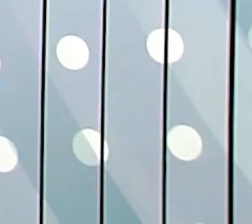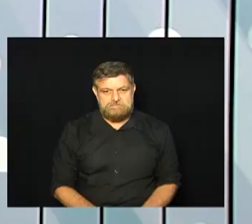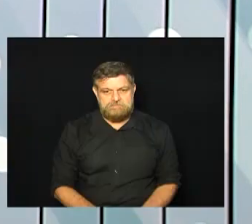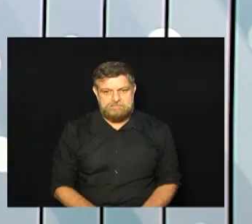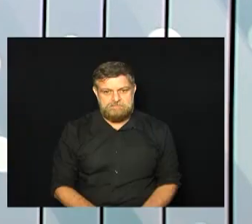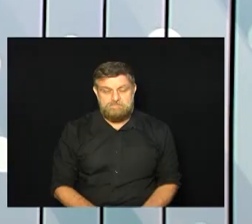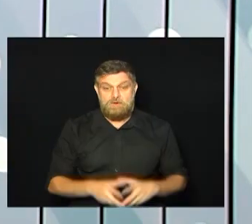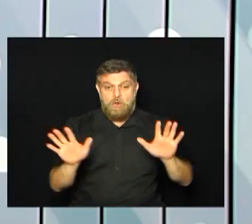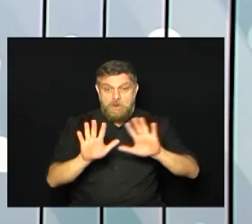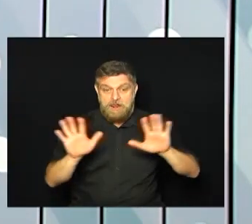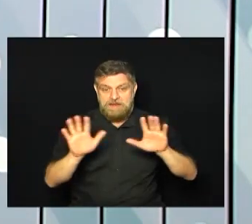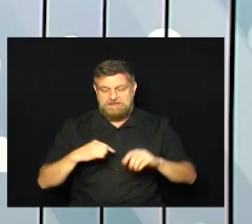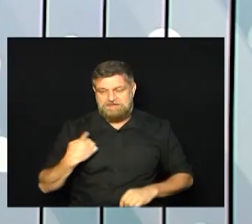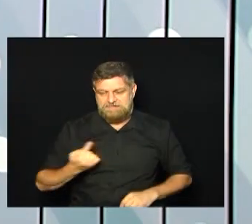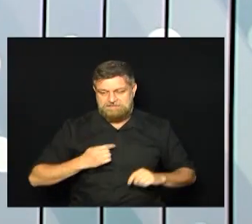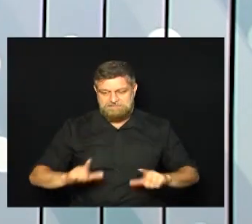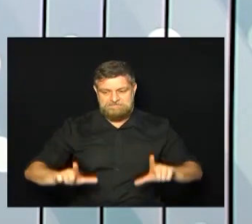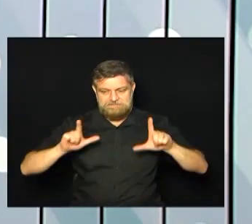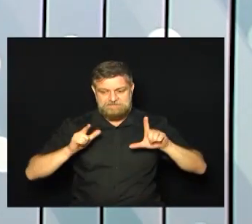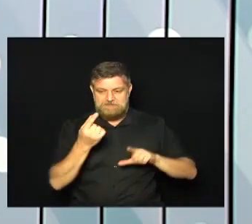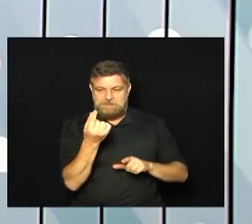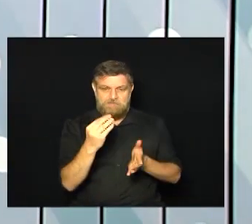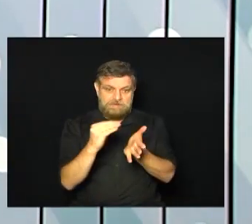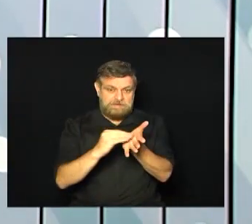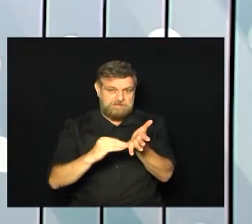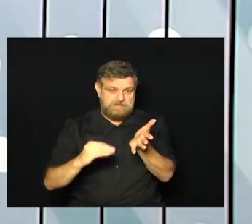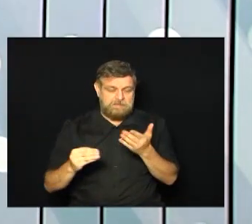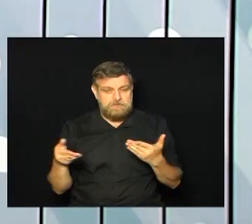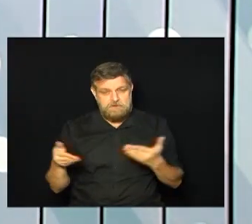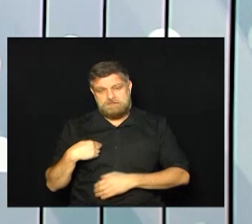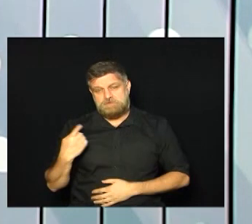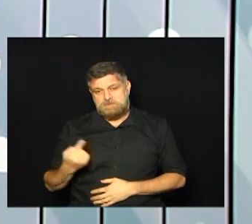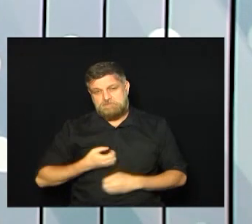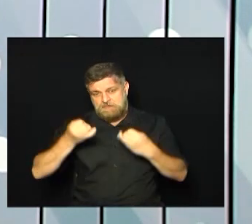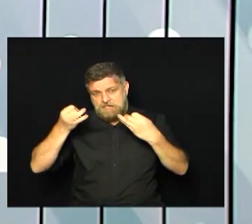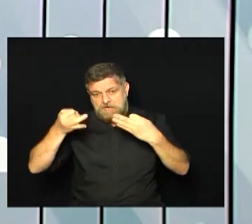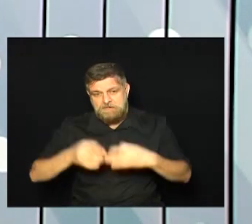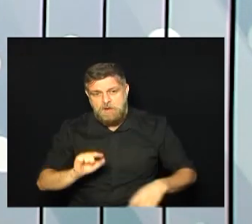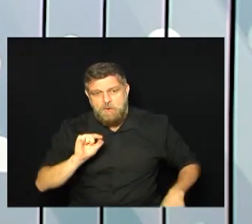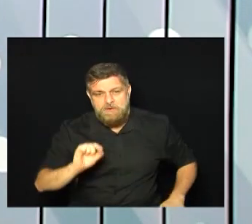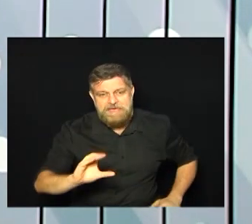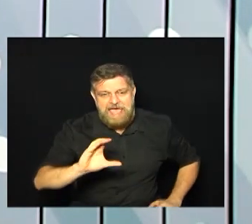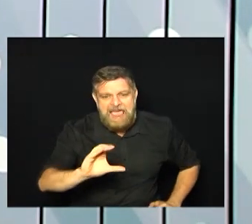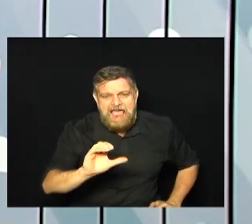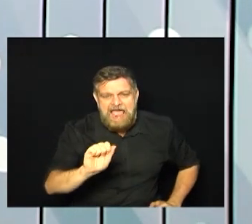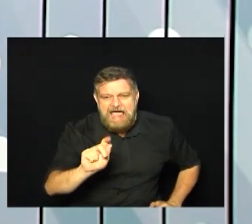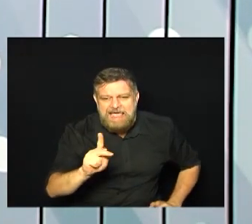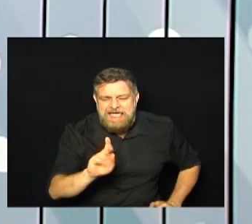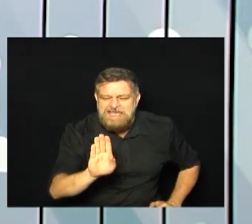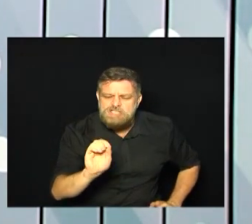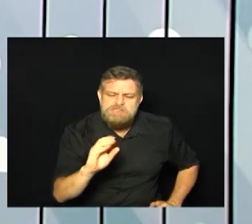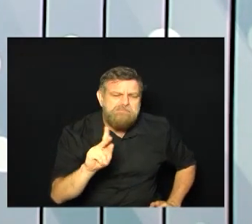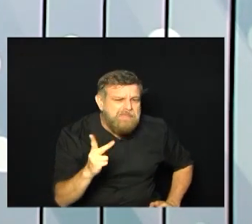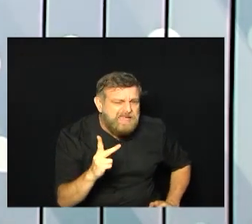Olá, estamos de volta com mais um Na Ponta do Lápis e hoje vamos falar sobre cashback e milhas. Você sabe o que são?